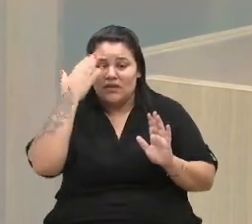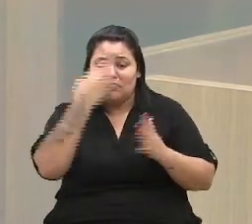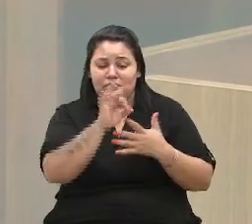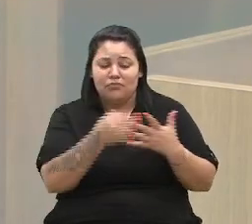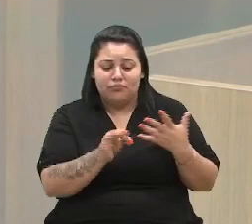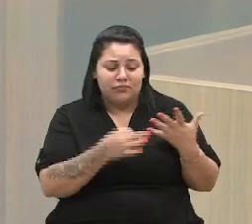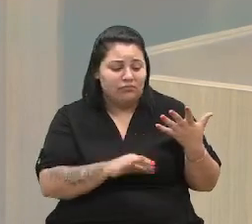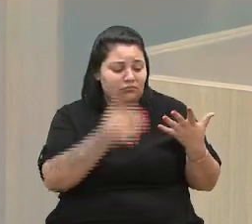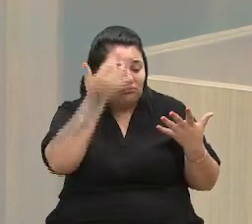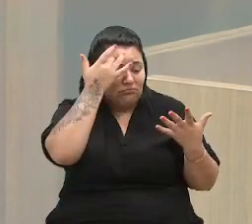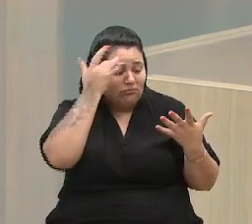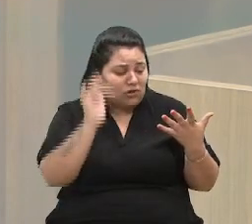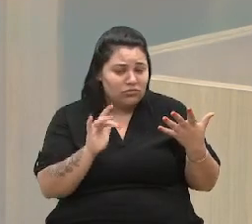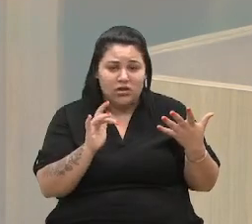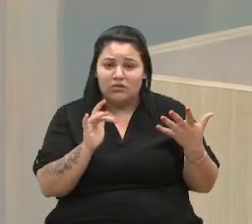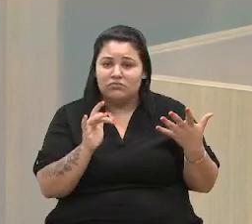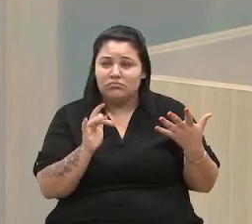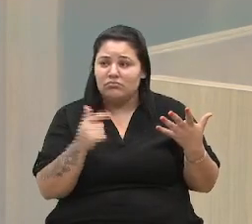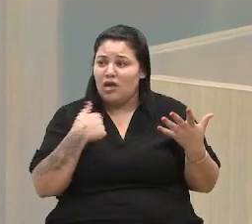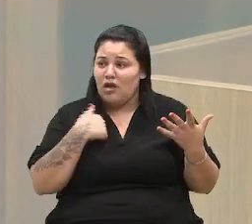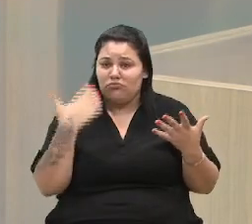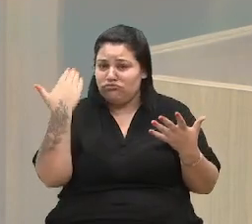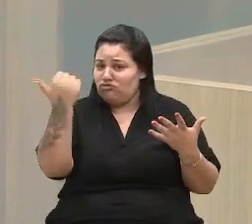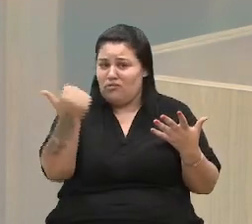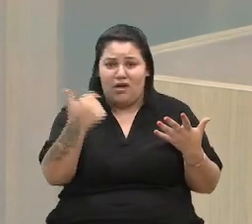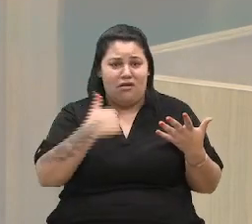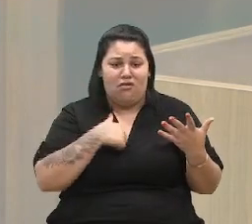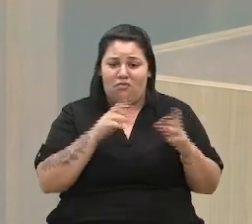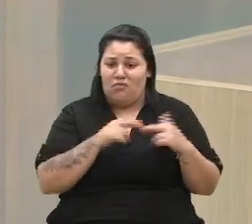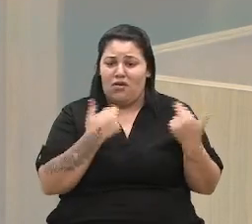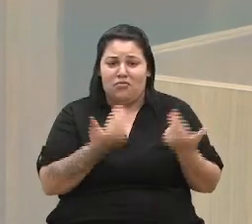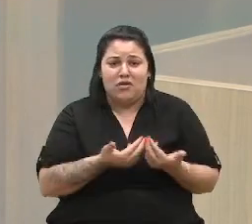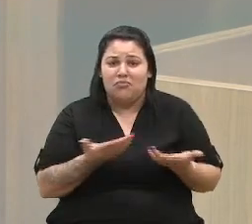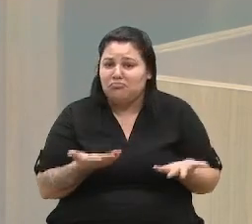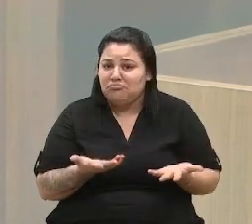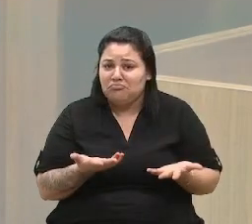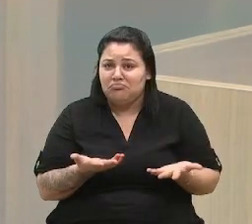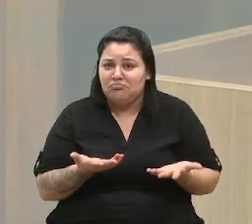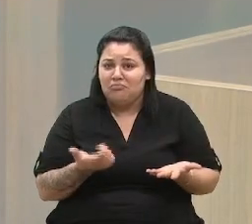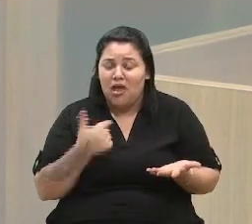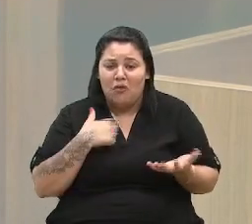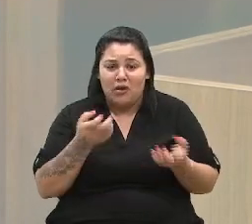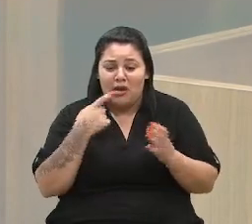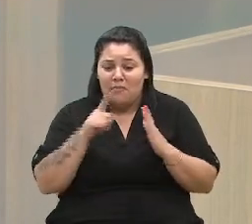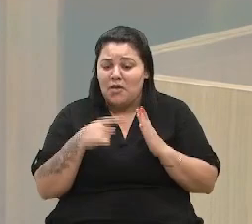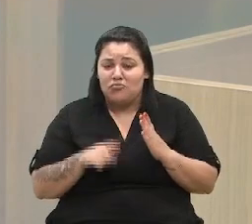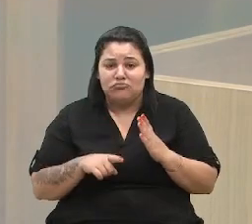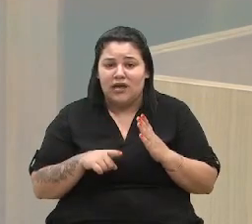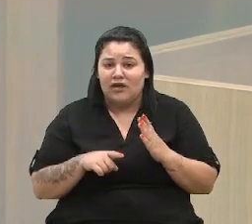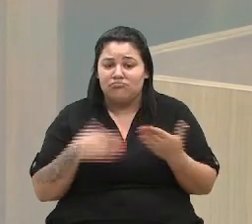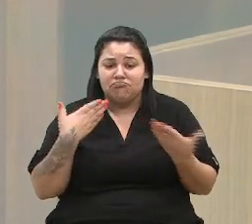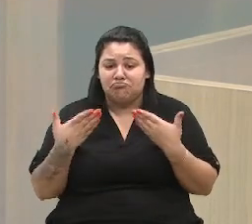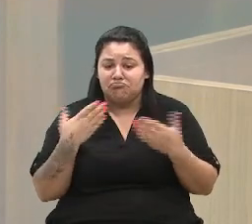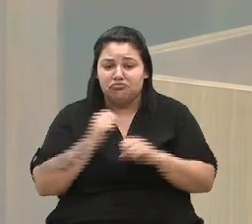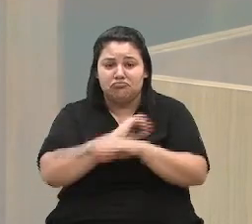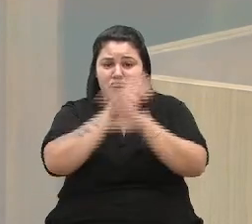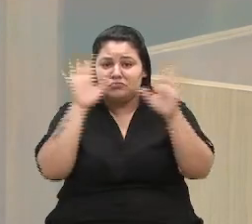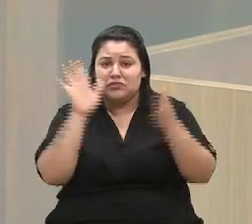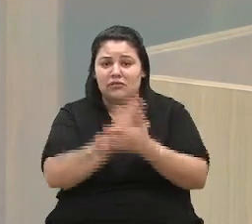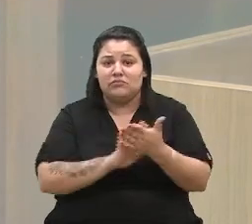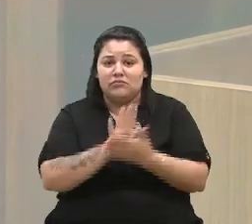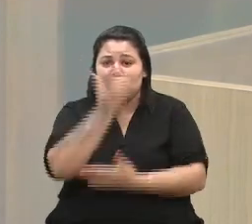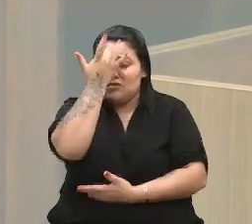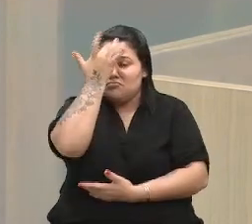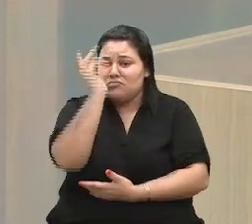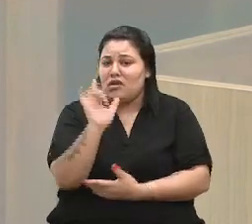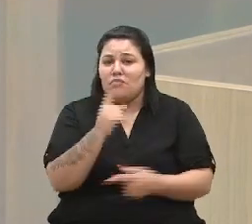não sei. Não fomos convidados para a reunião, não tiraram nossas dúvidas. Então eu quero deixar claro aqui. não sei o porquê, que